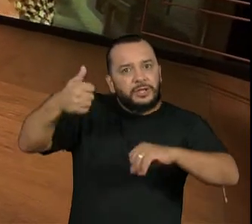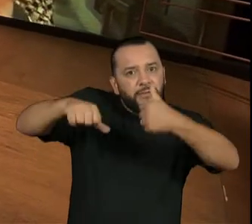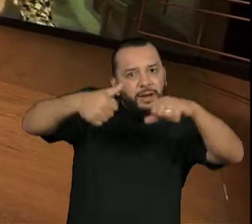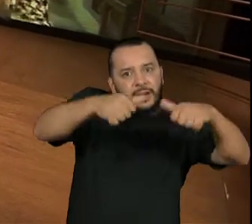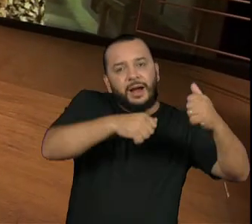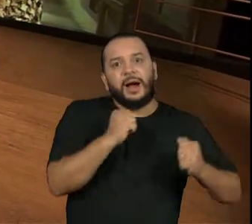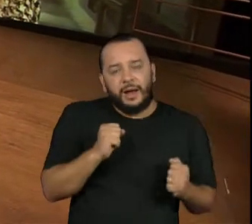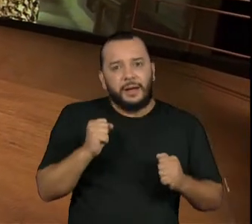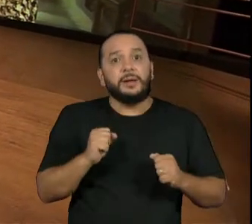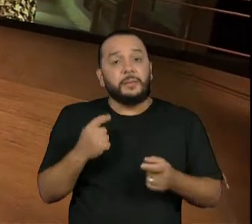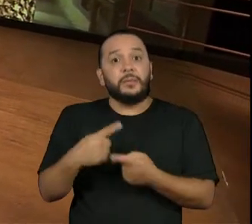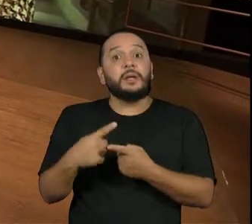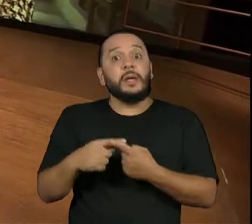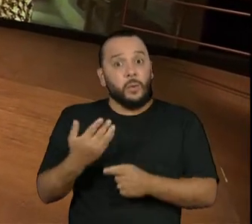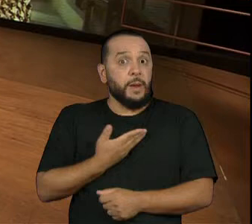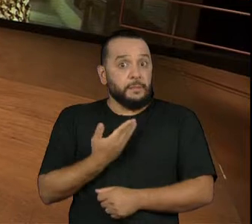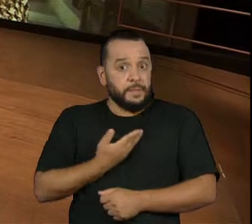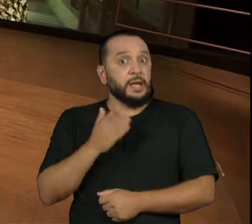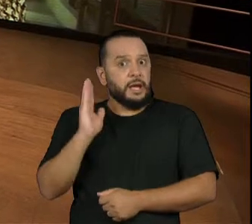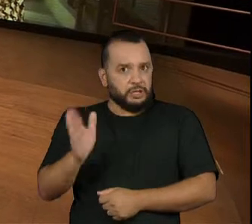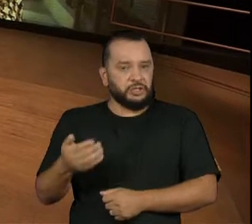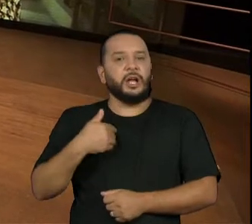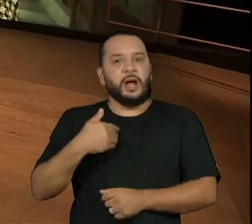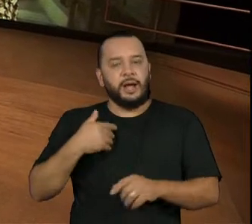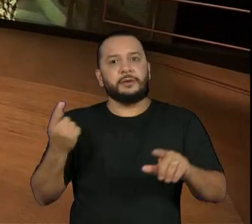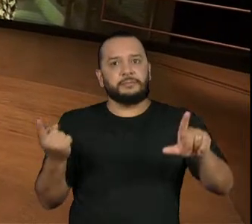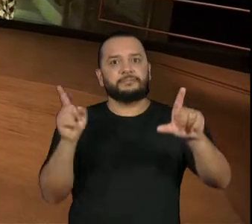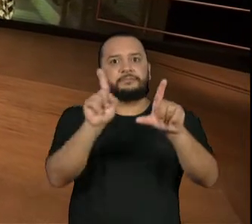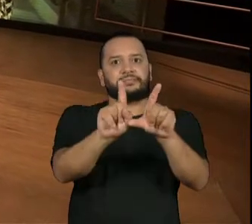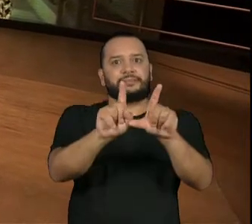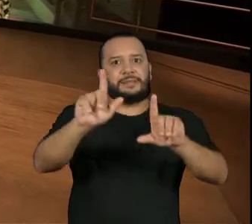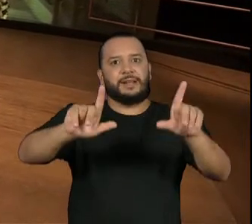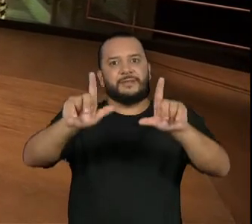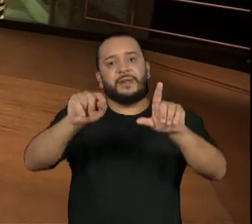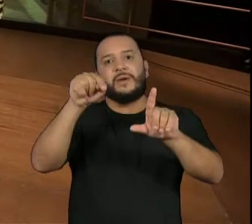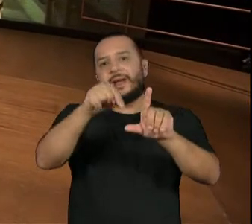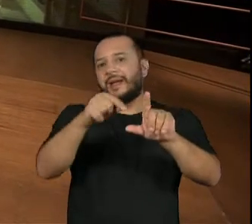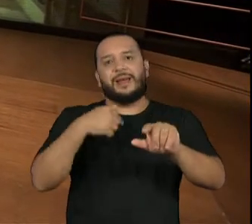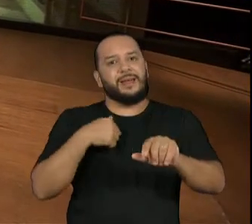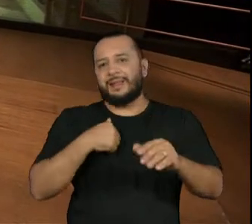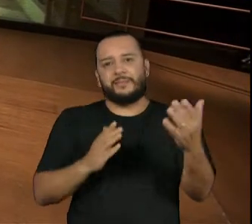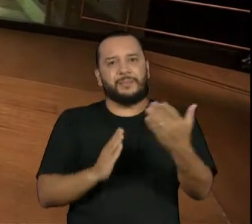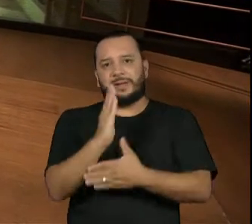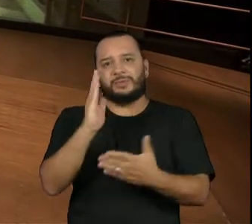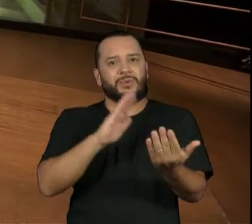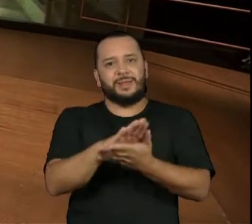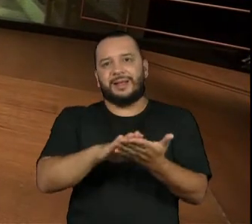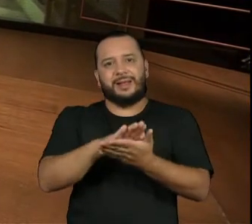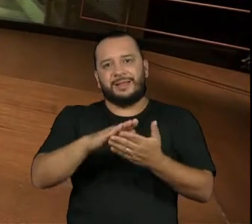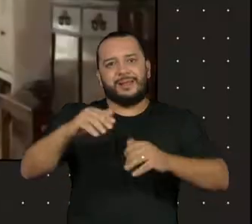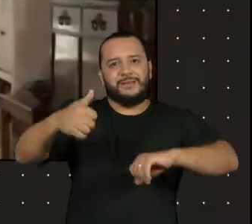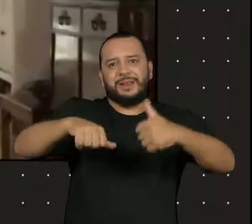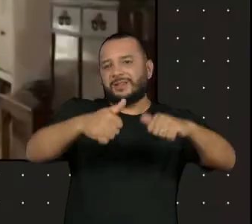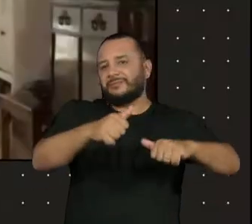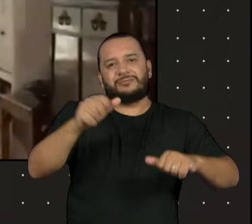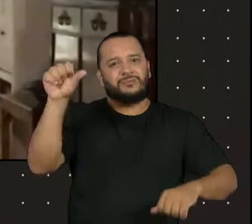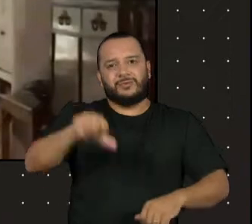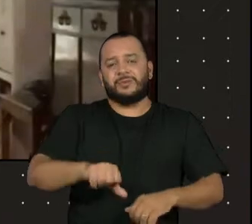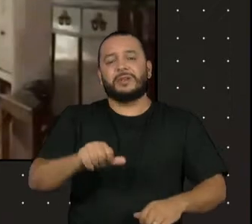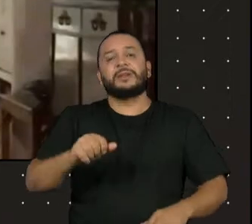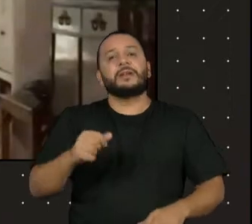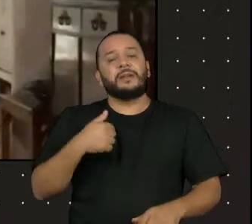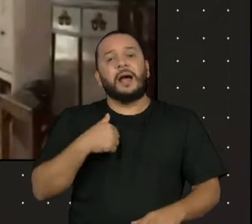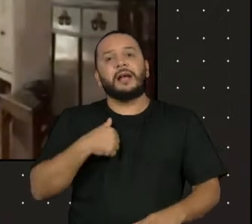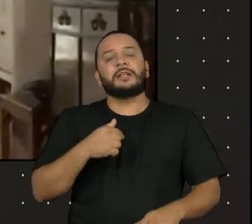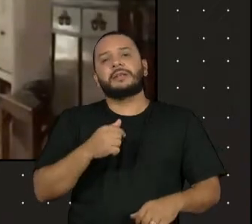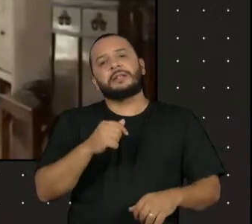tinha feito o programa, e ela não passou no teste, e deu meu nome, meu